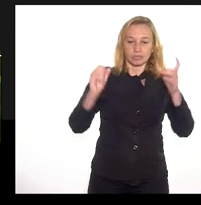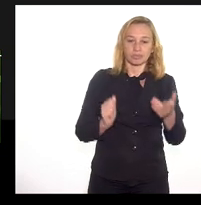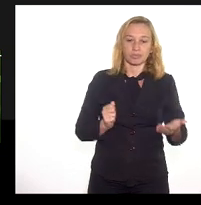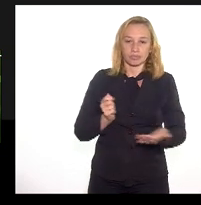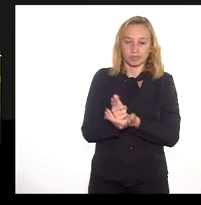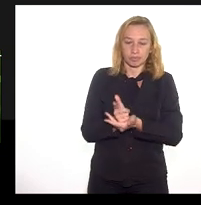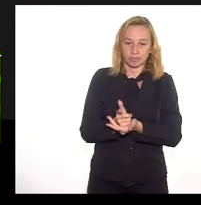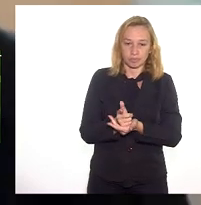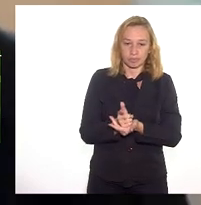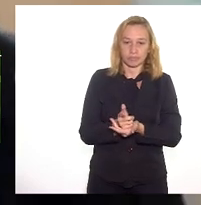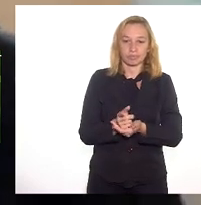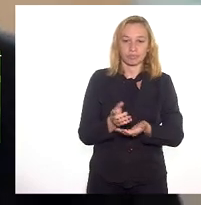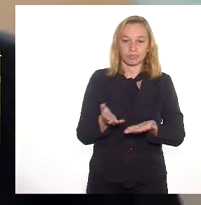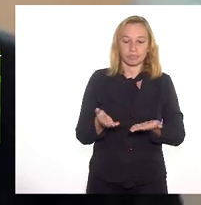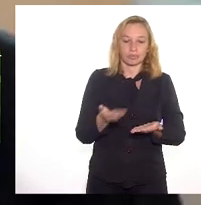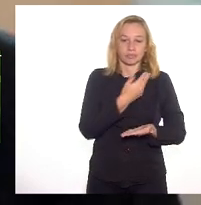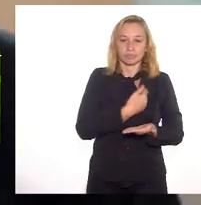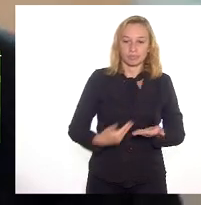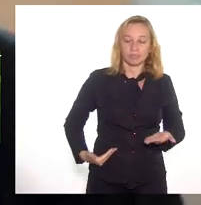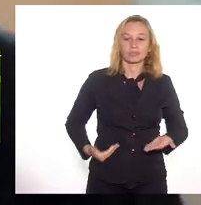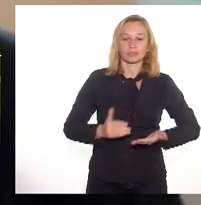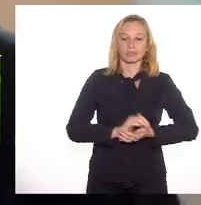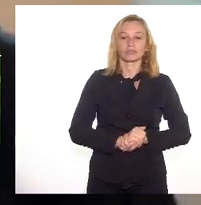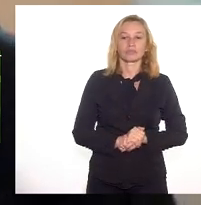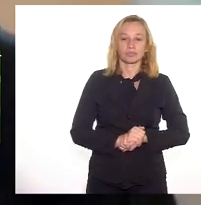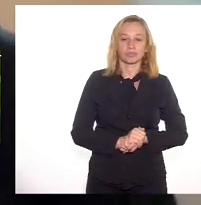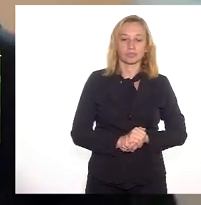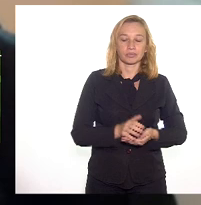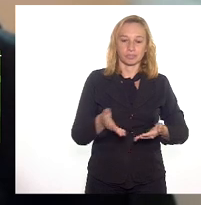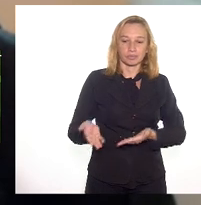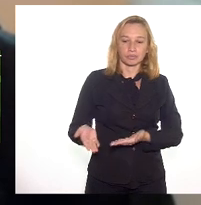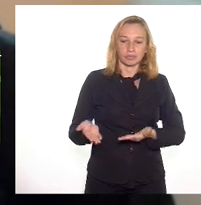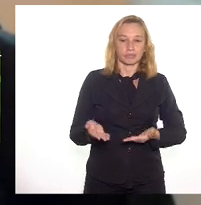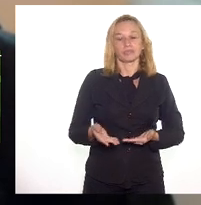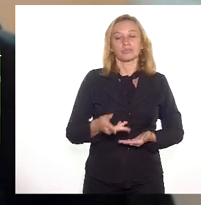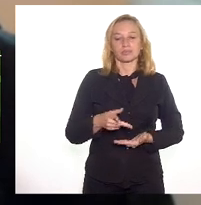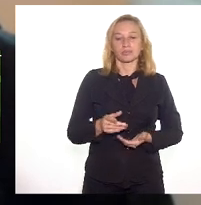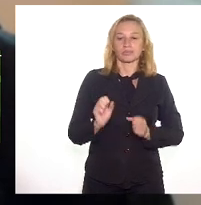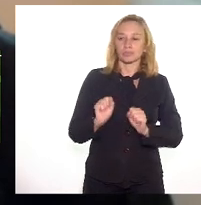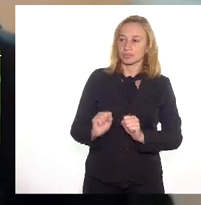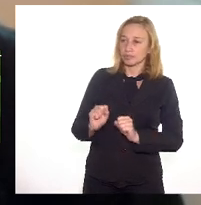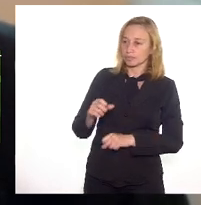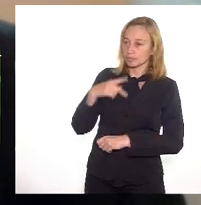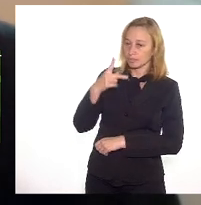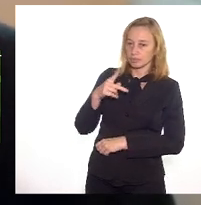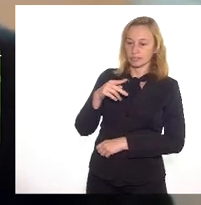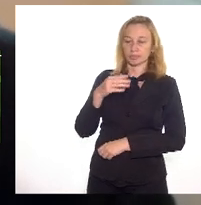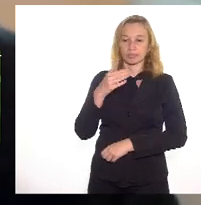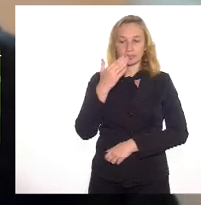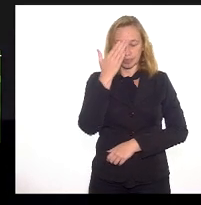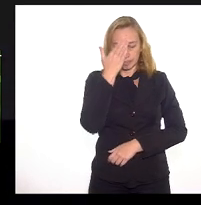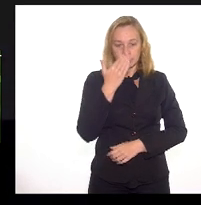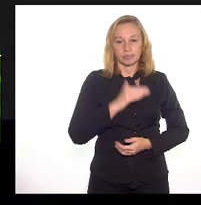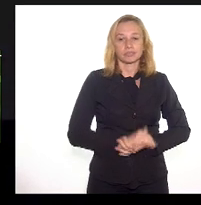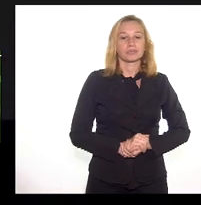de participações governamentais. Então, eu estou te passando aí, Gadelha, para você continuar a apresentação. Muito obrigado.